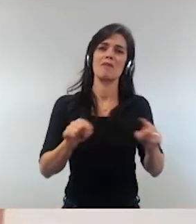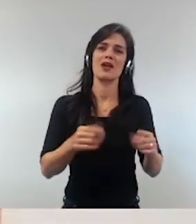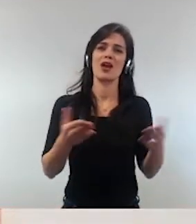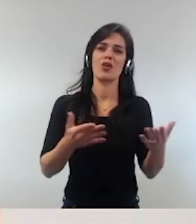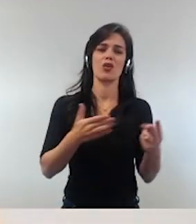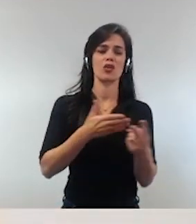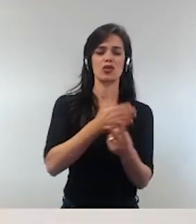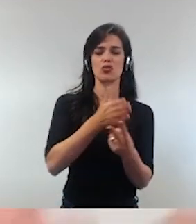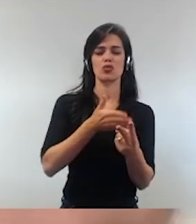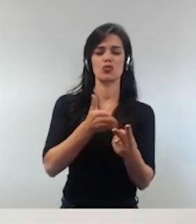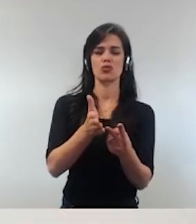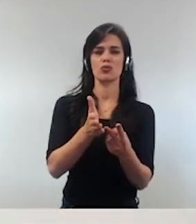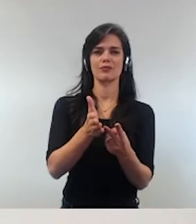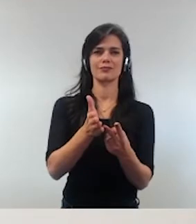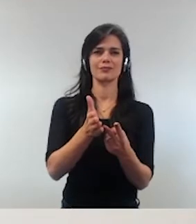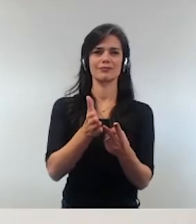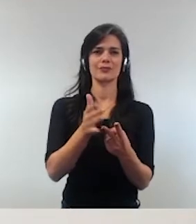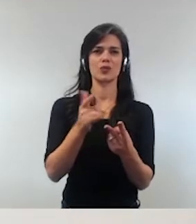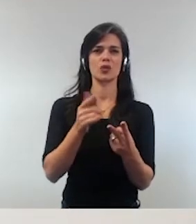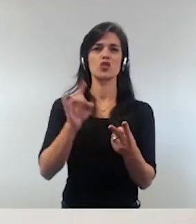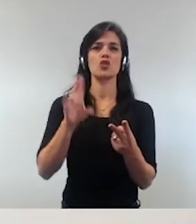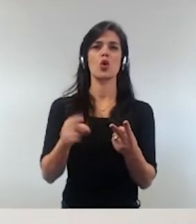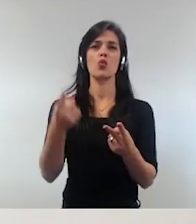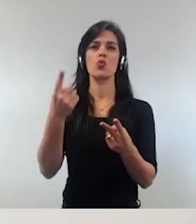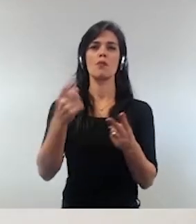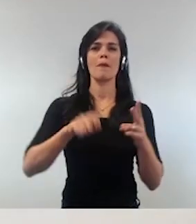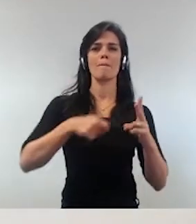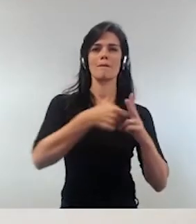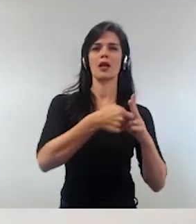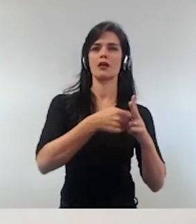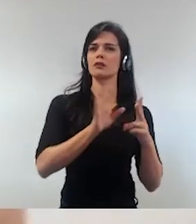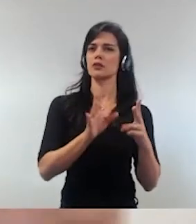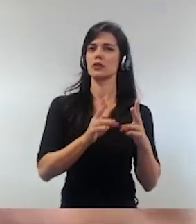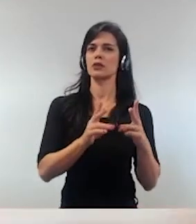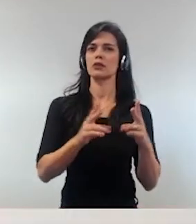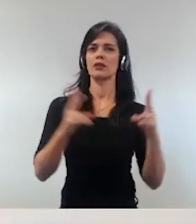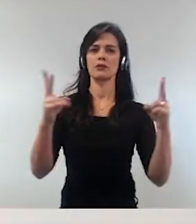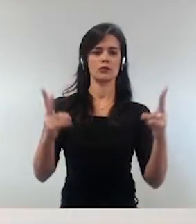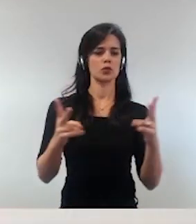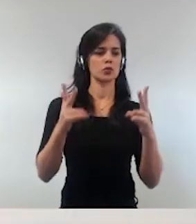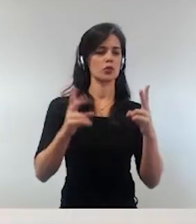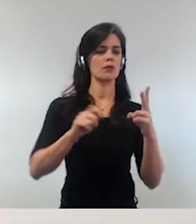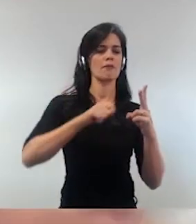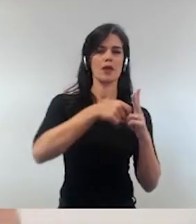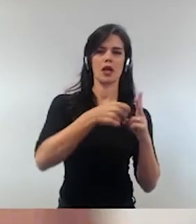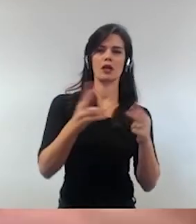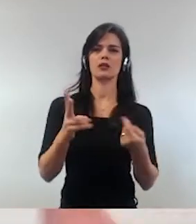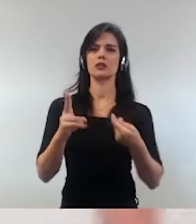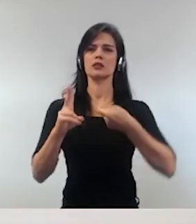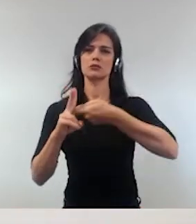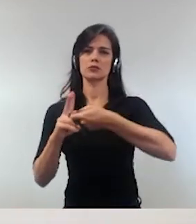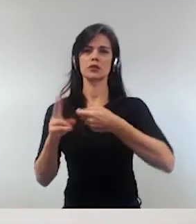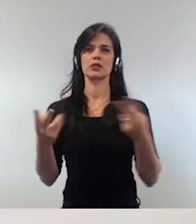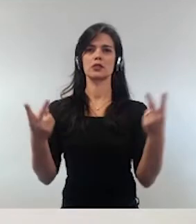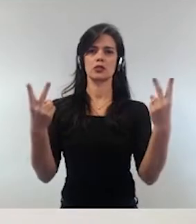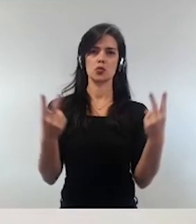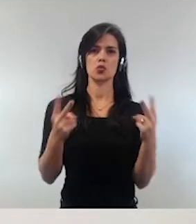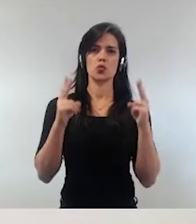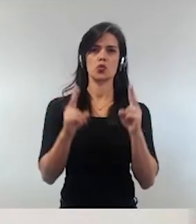polos afetados. Você não tem uma parte afetada, você tem partes afetadas de um contrato. Então, a lógica aqui é